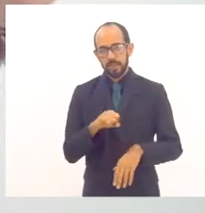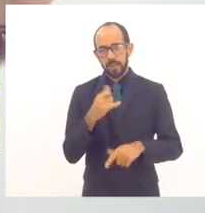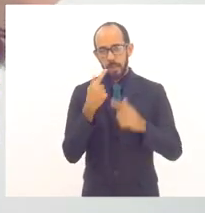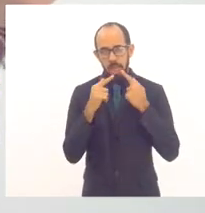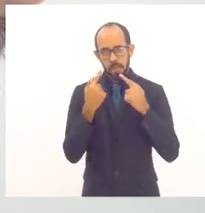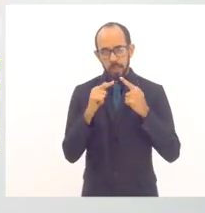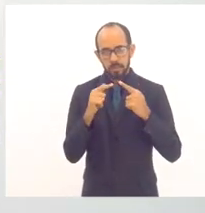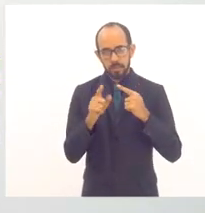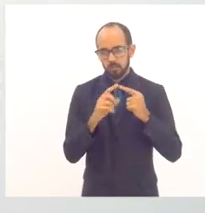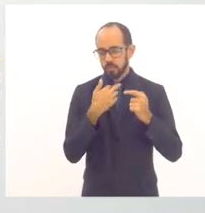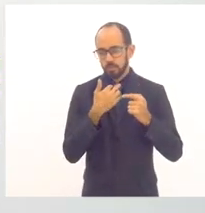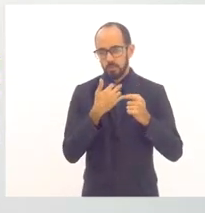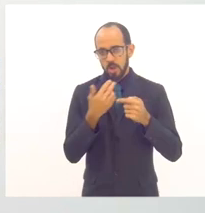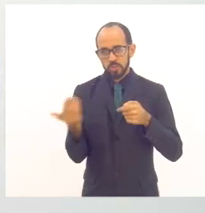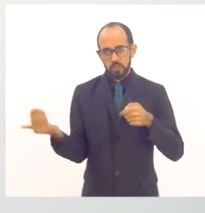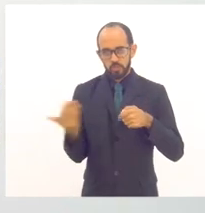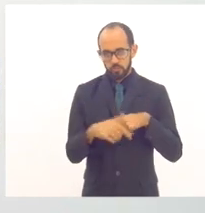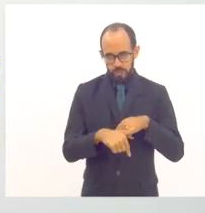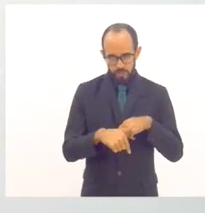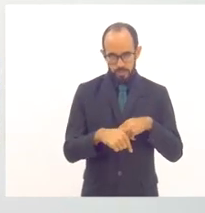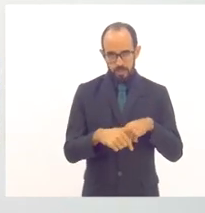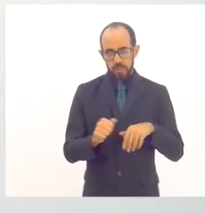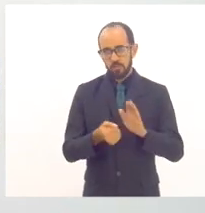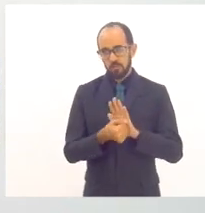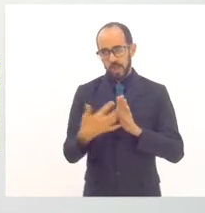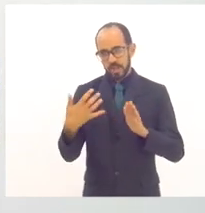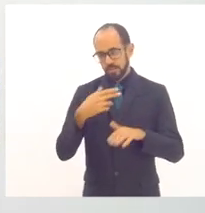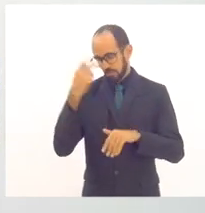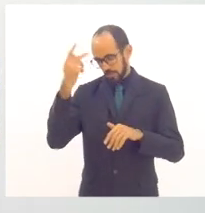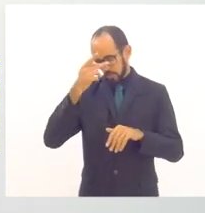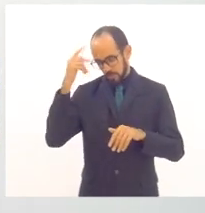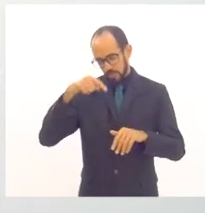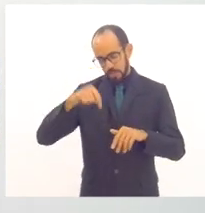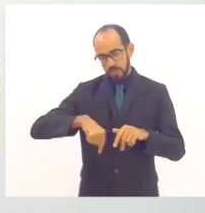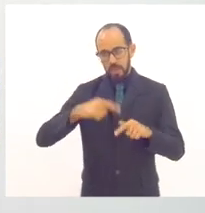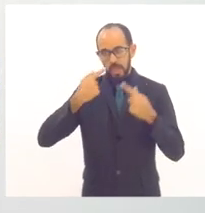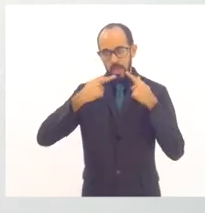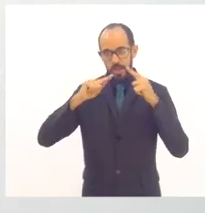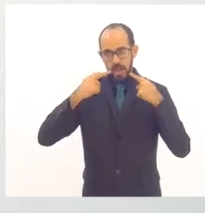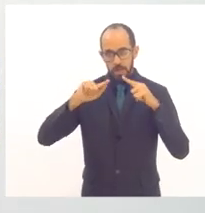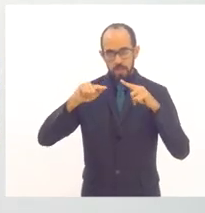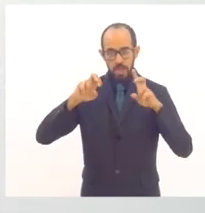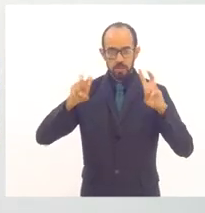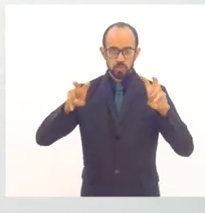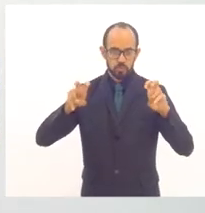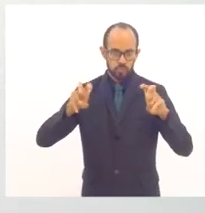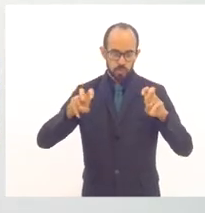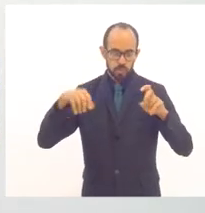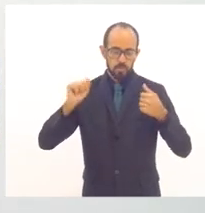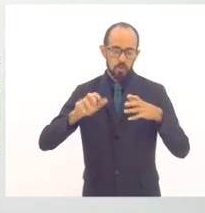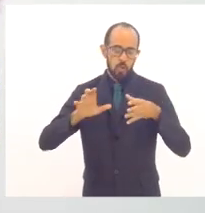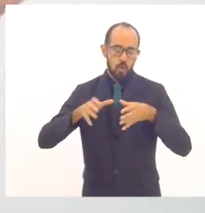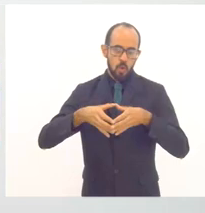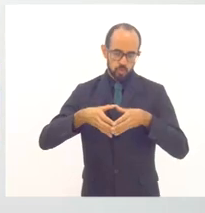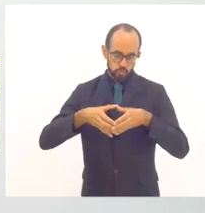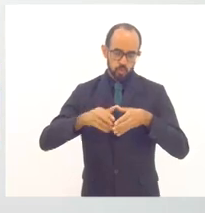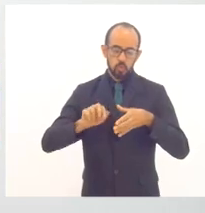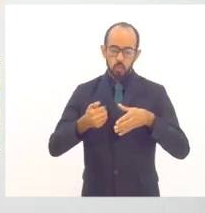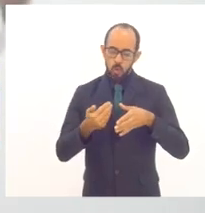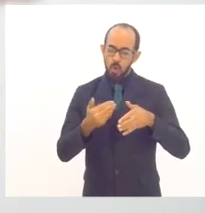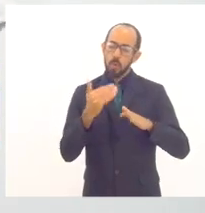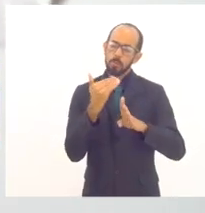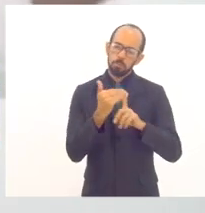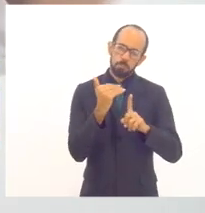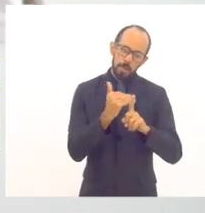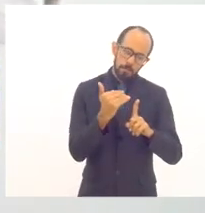Não é verdade. Várias pessoas aqui foram críticas em relação ao conjunto ou a partes desse